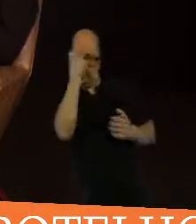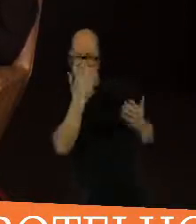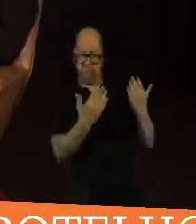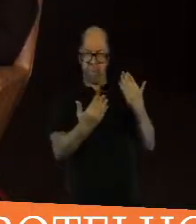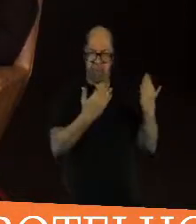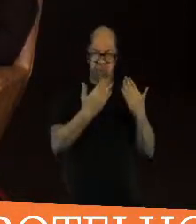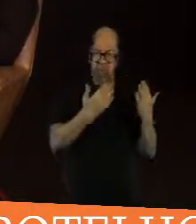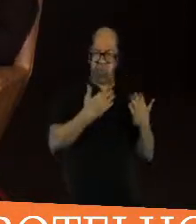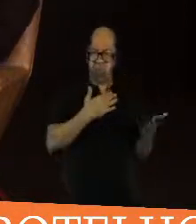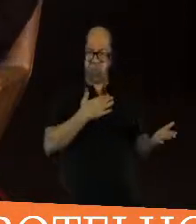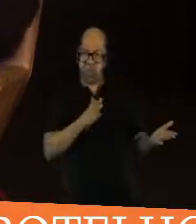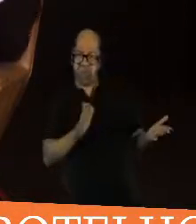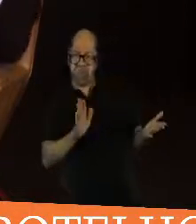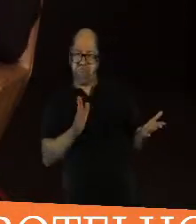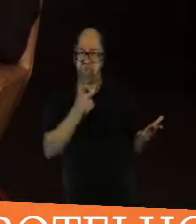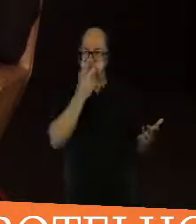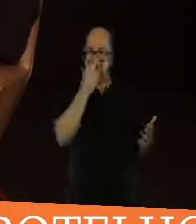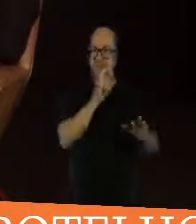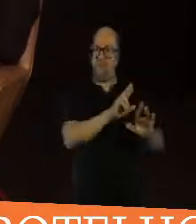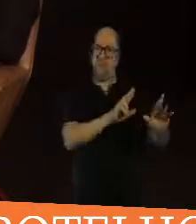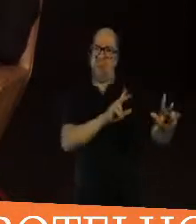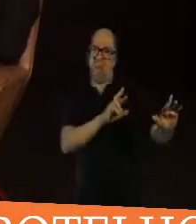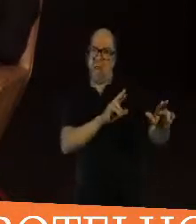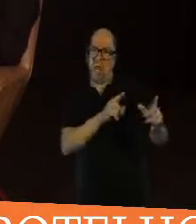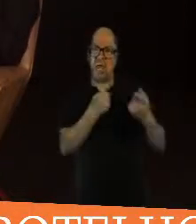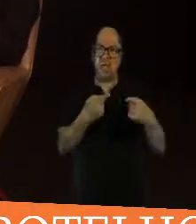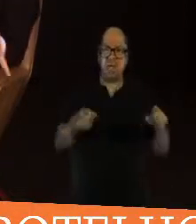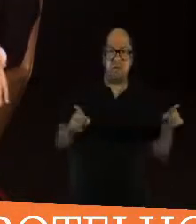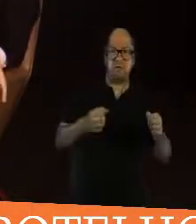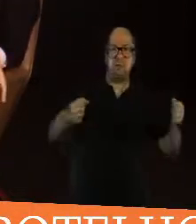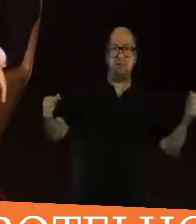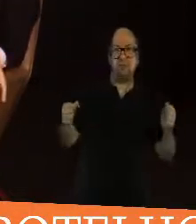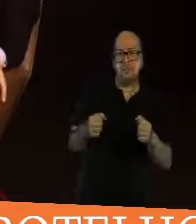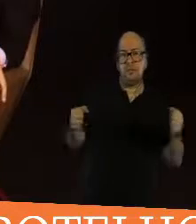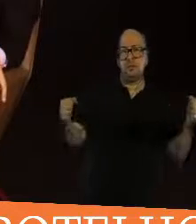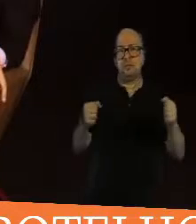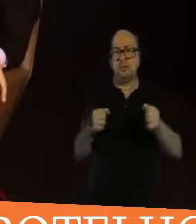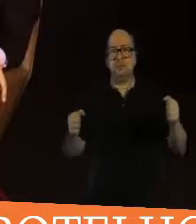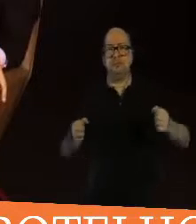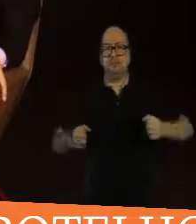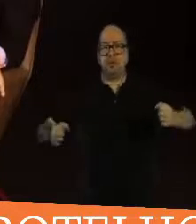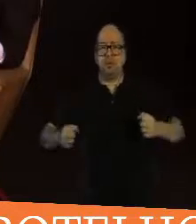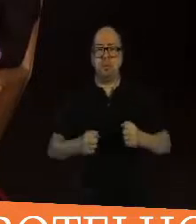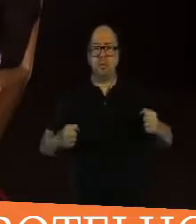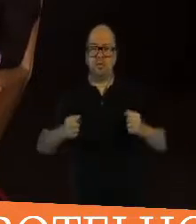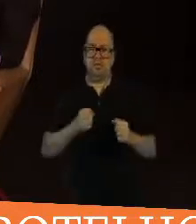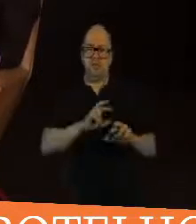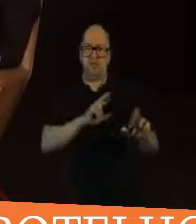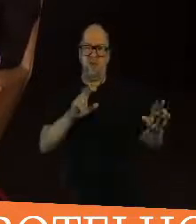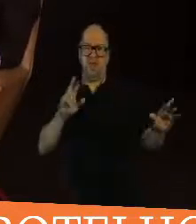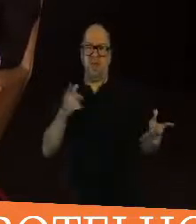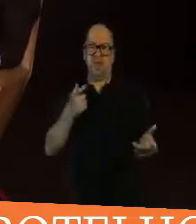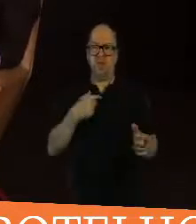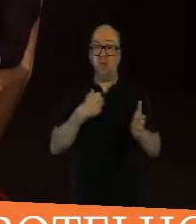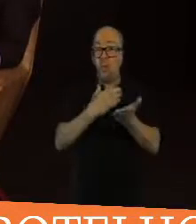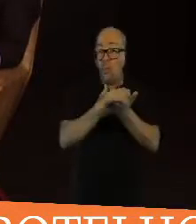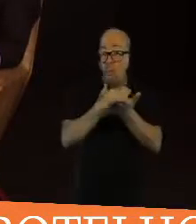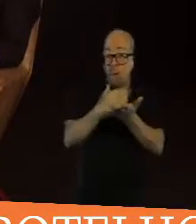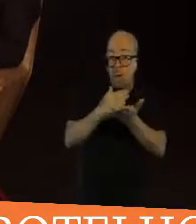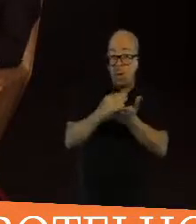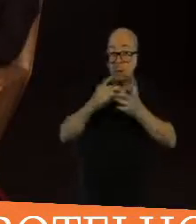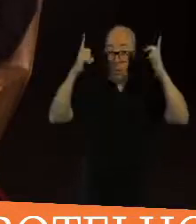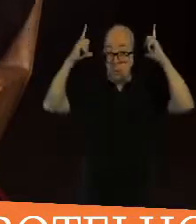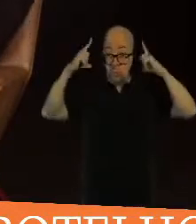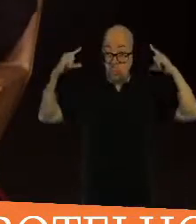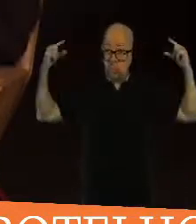um outro tipo de colocação, uma outra maneira totalmente diferente de cantar, né? Que não tinha muito que ver